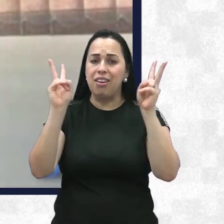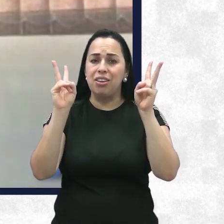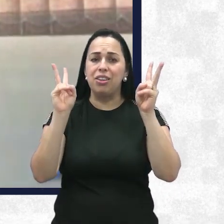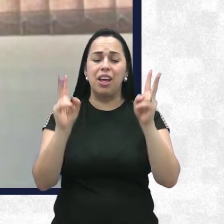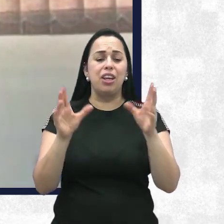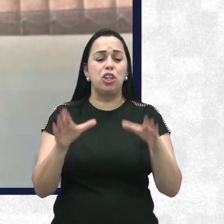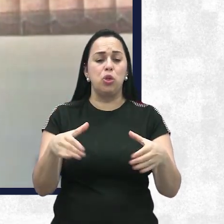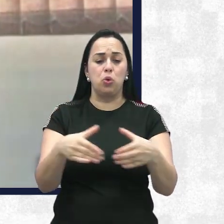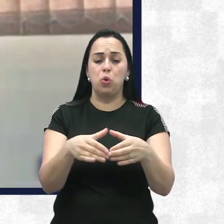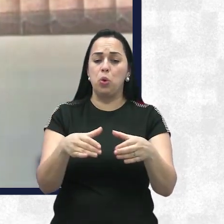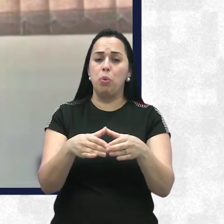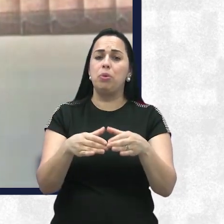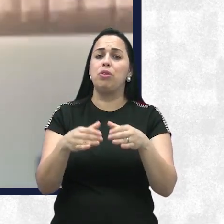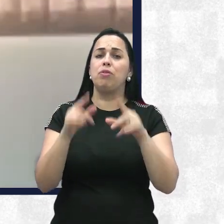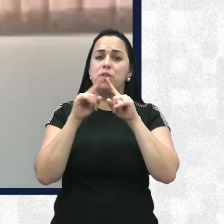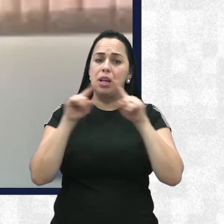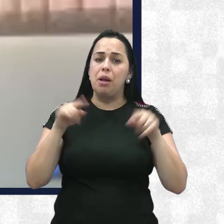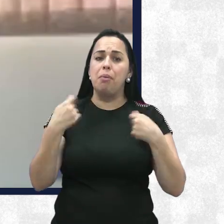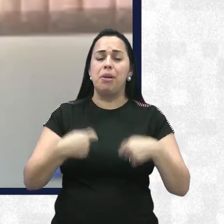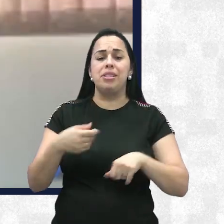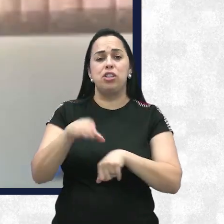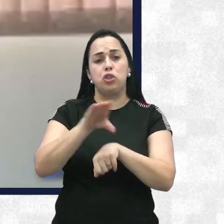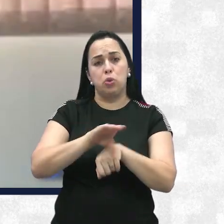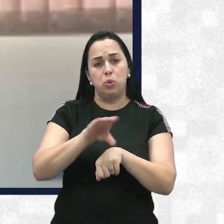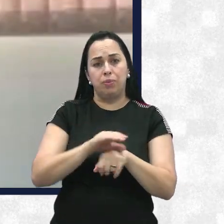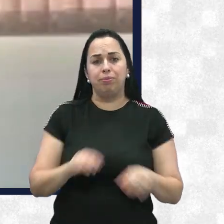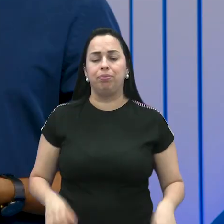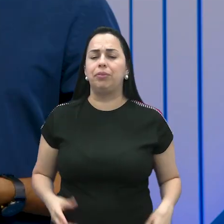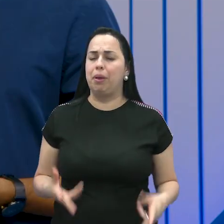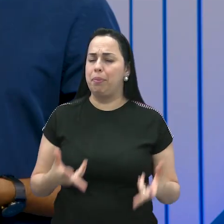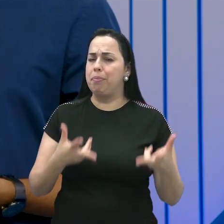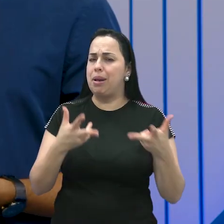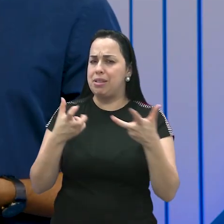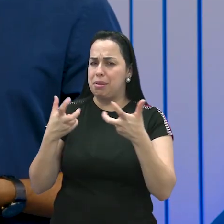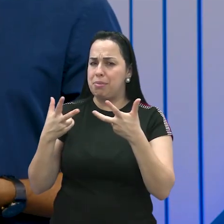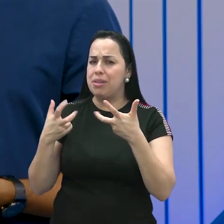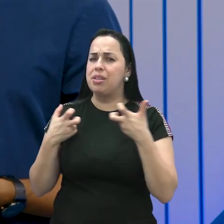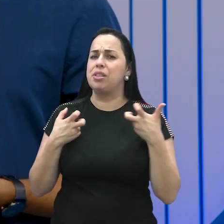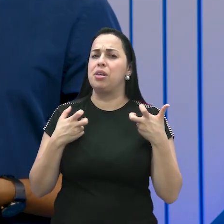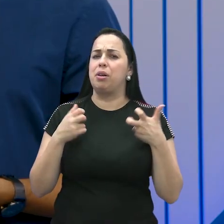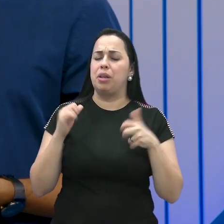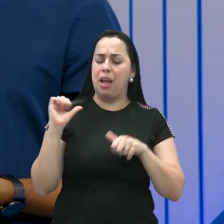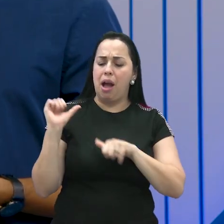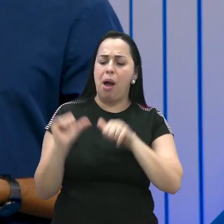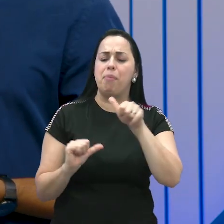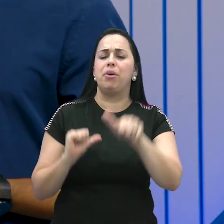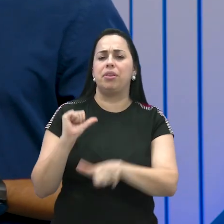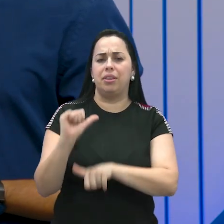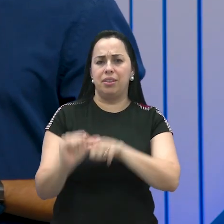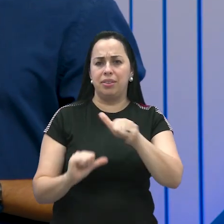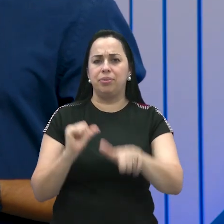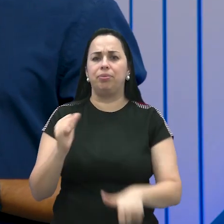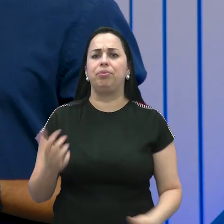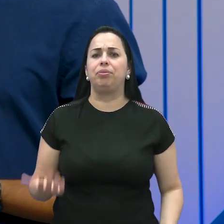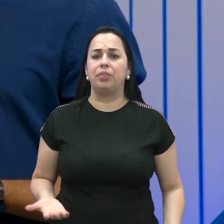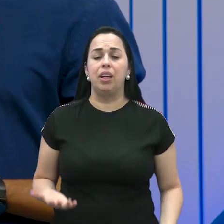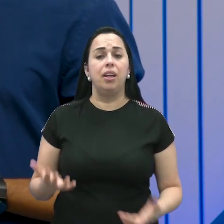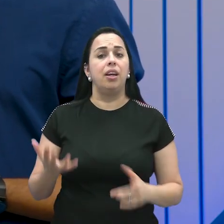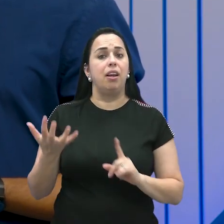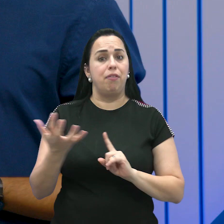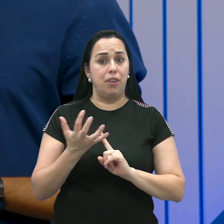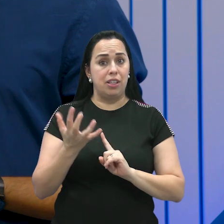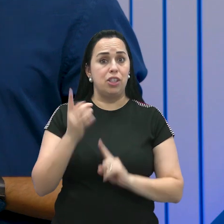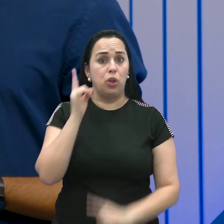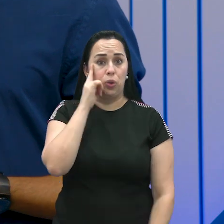perspectiva da requalificação dessa equipe diversa. Importante a gente perceber e entender mais a respeito dessas mudanças que fazem